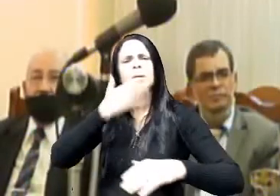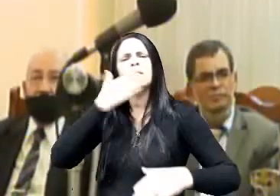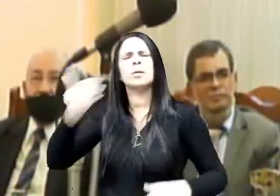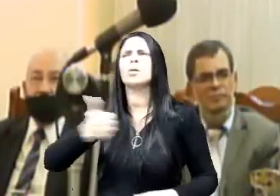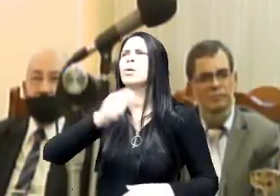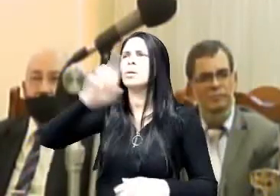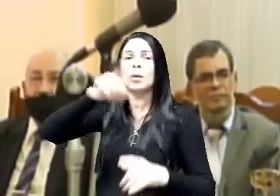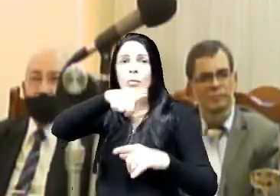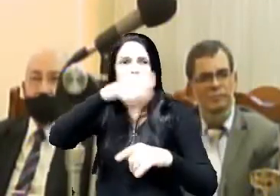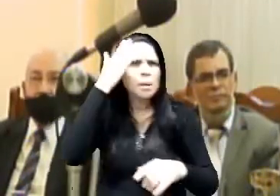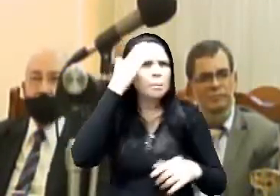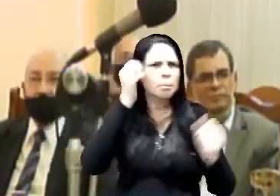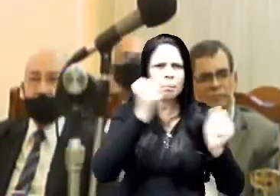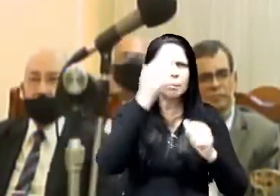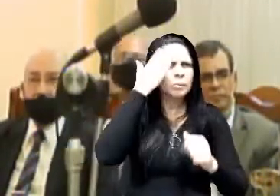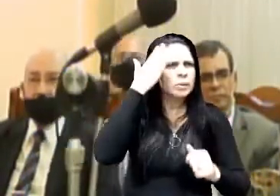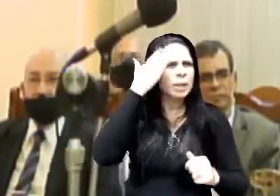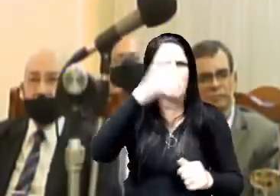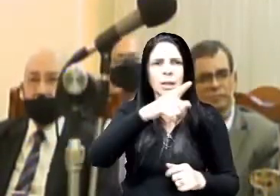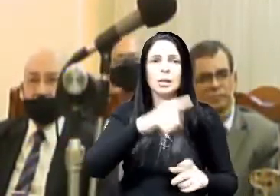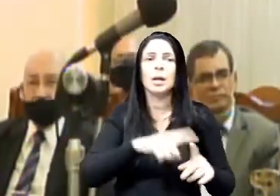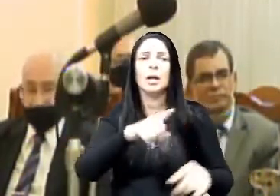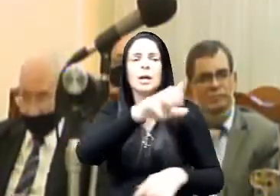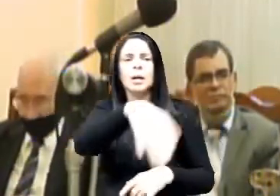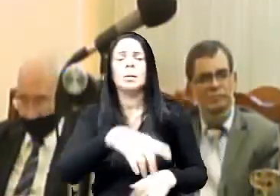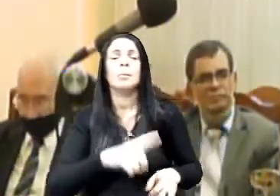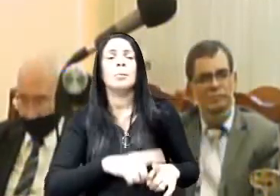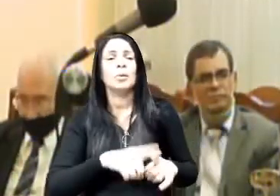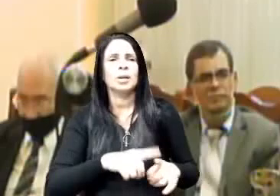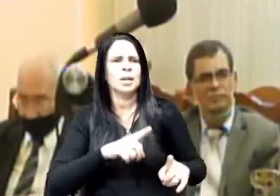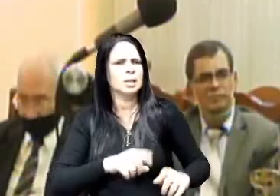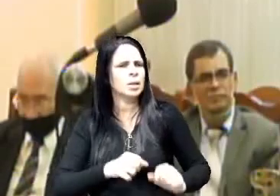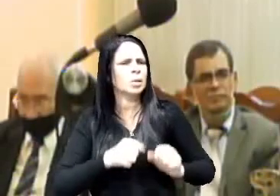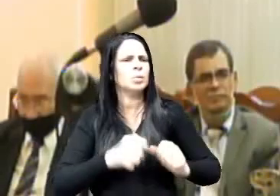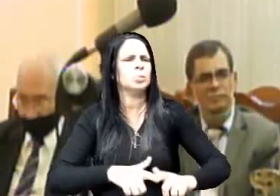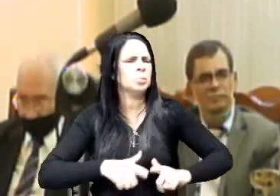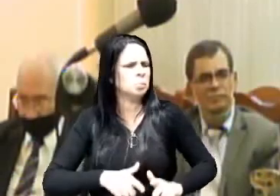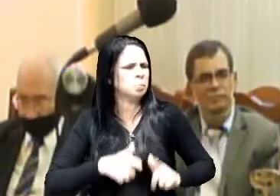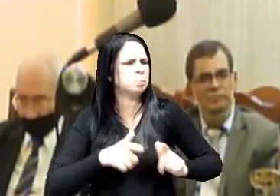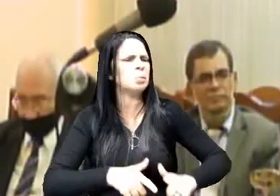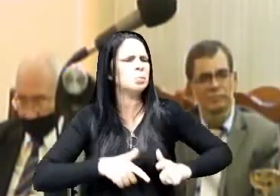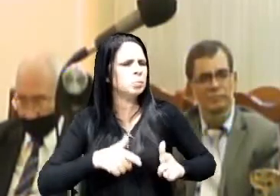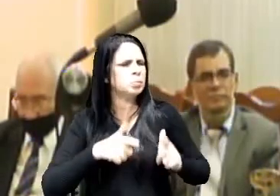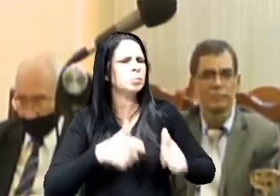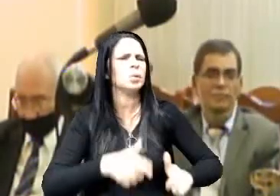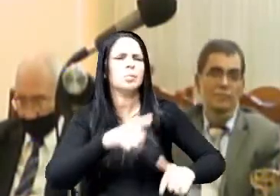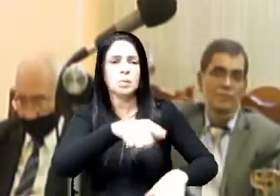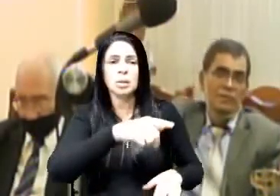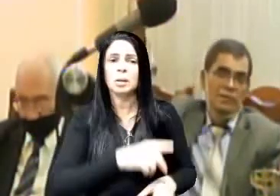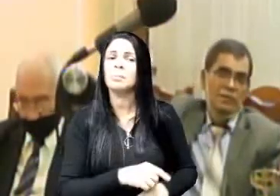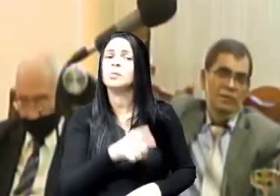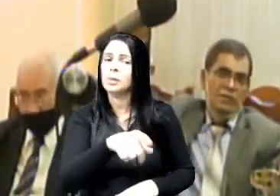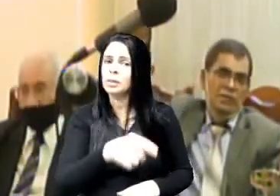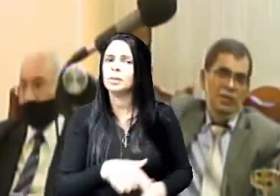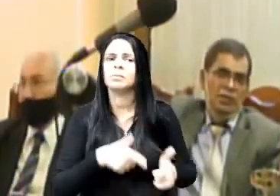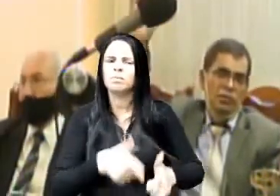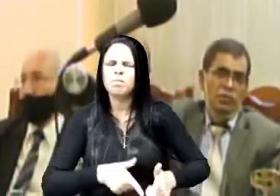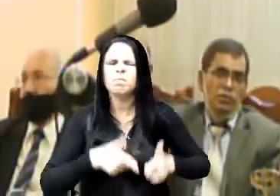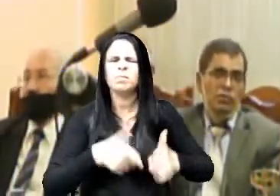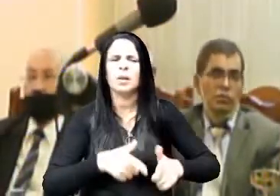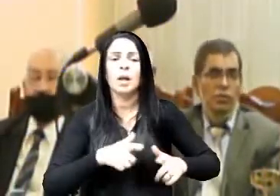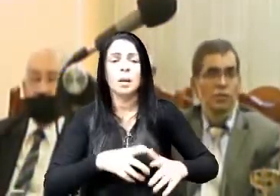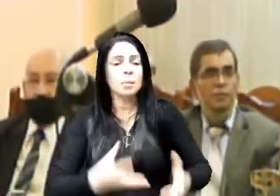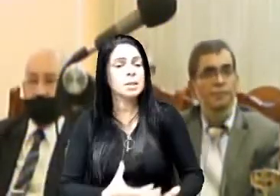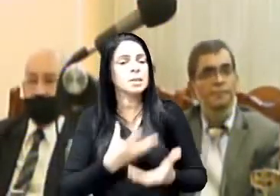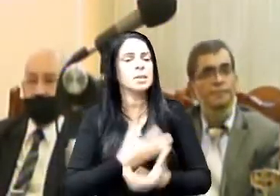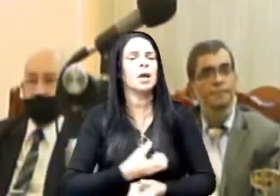estar entendendo. E essa luta que você está passando vai ser para a salvação da tua família. Vai ser